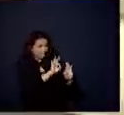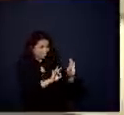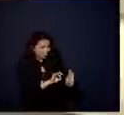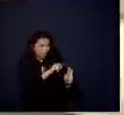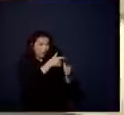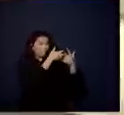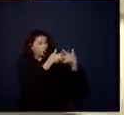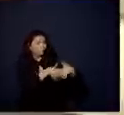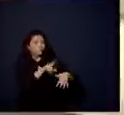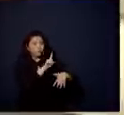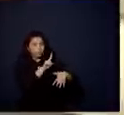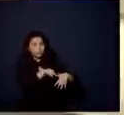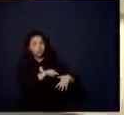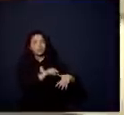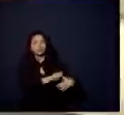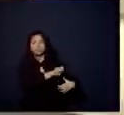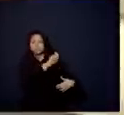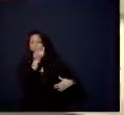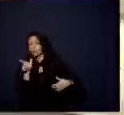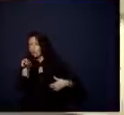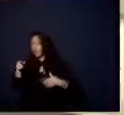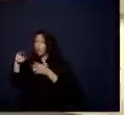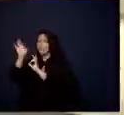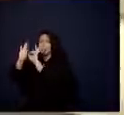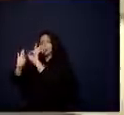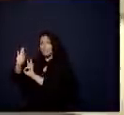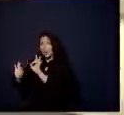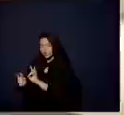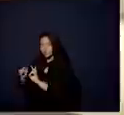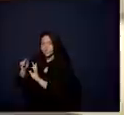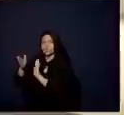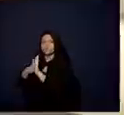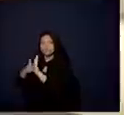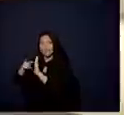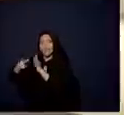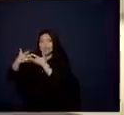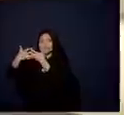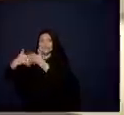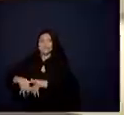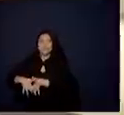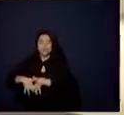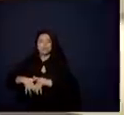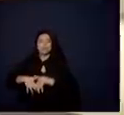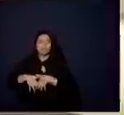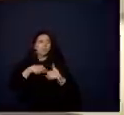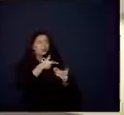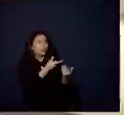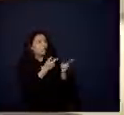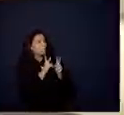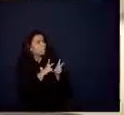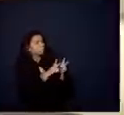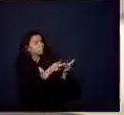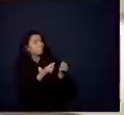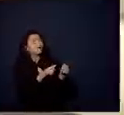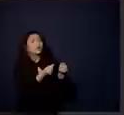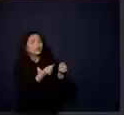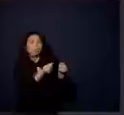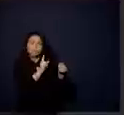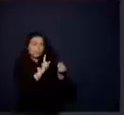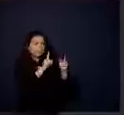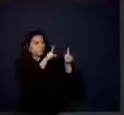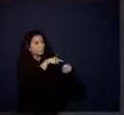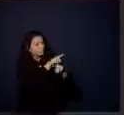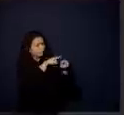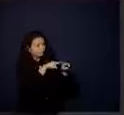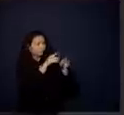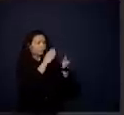programas que são mais eficazes tanto na redução de pobreza quanto redução desigualdade ou na promoção do crescimento quando a gente fala a variação de